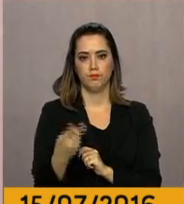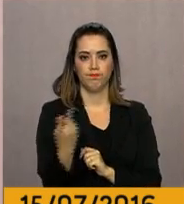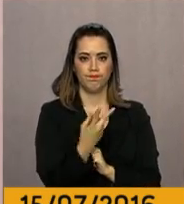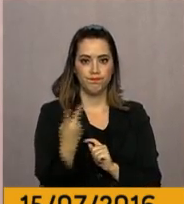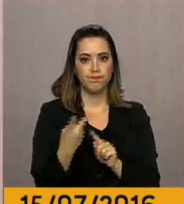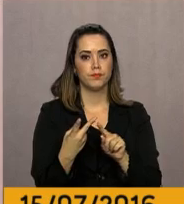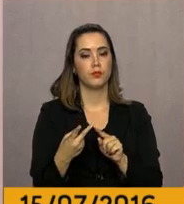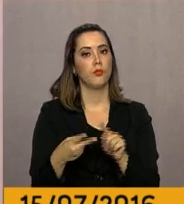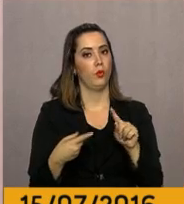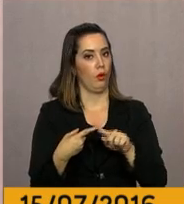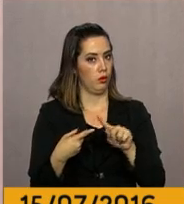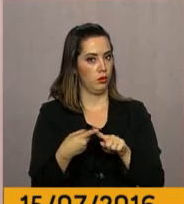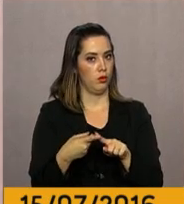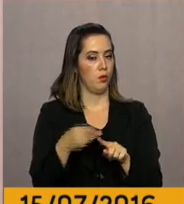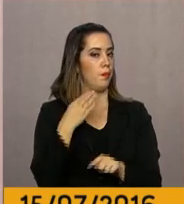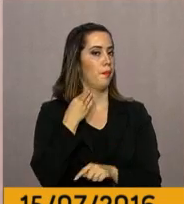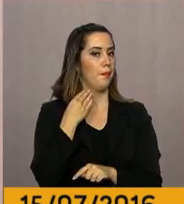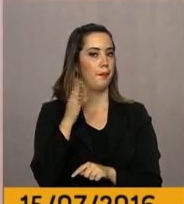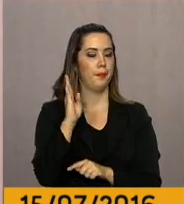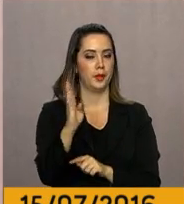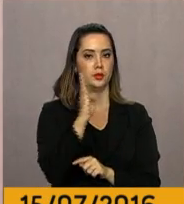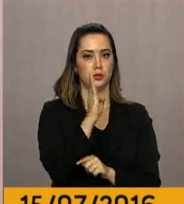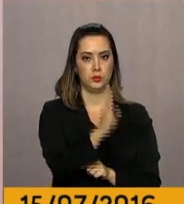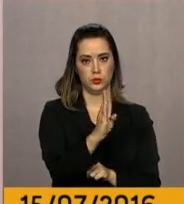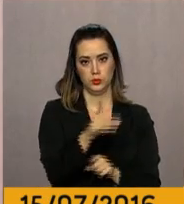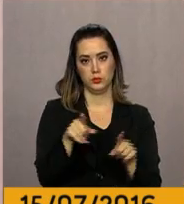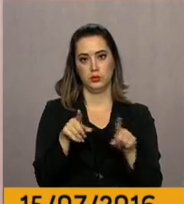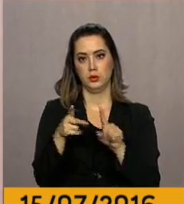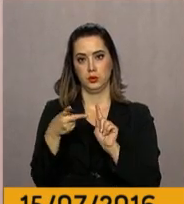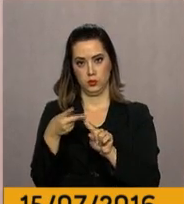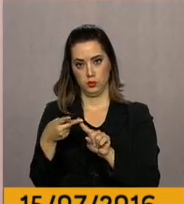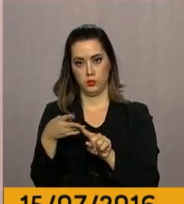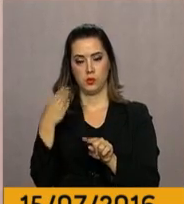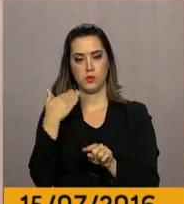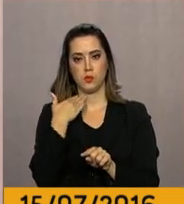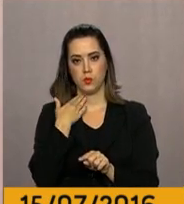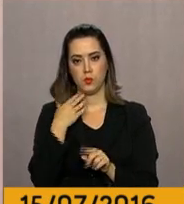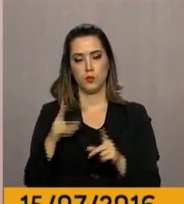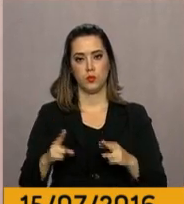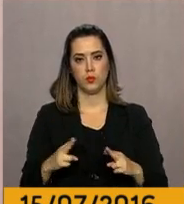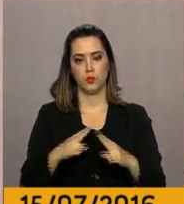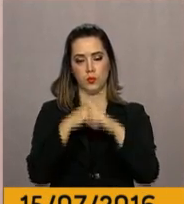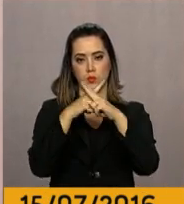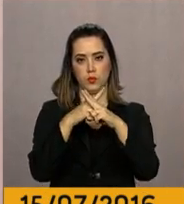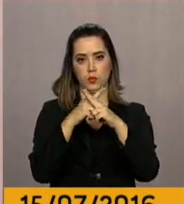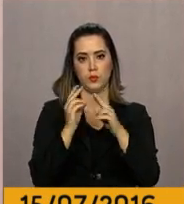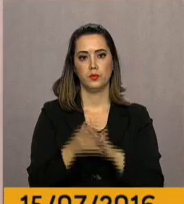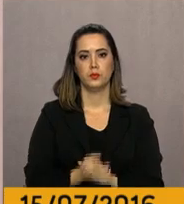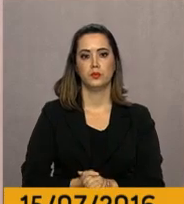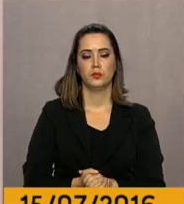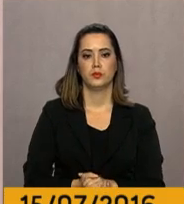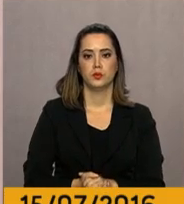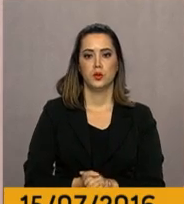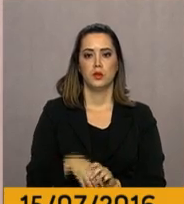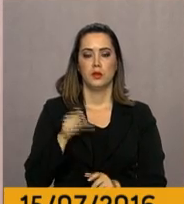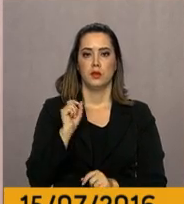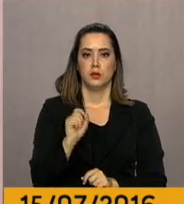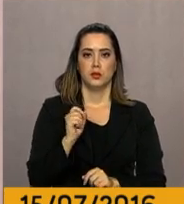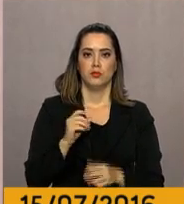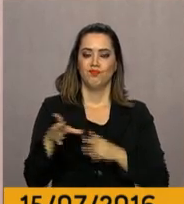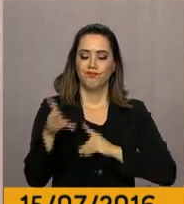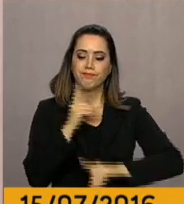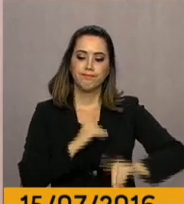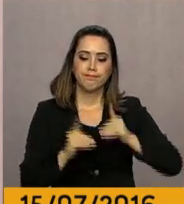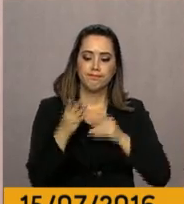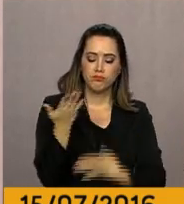bancos envolvidos, Banco do Brasil e Caixa Econômica Federal. A partir dessas discussões, bastante intensas, ao